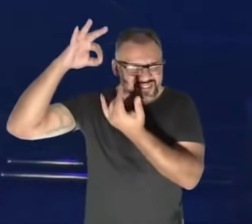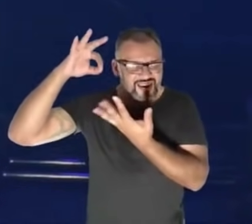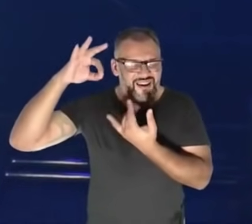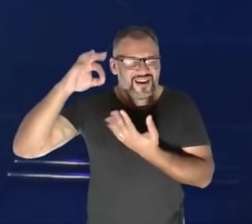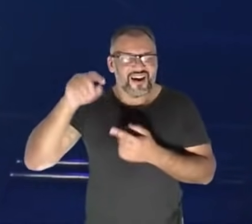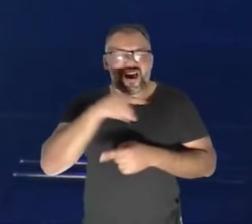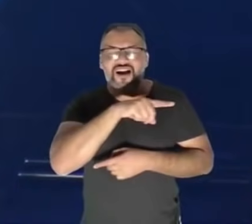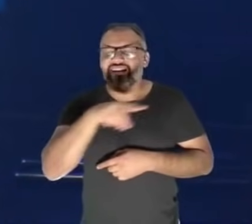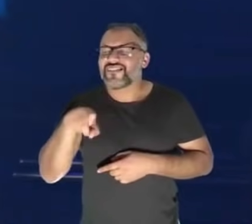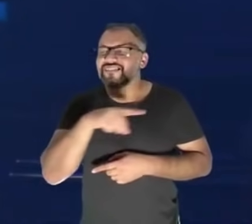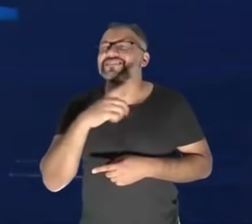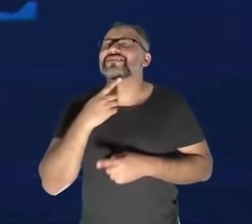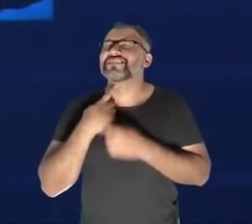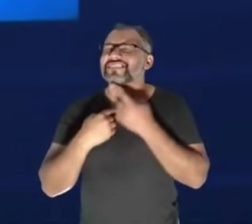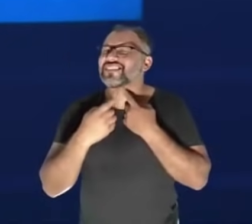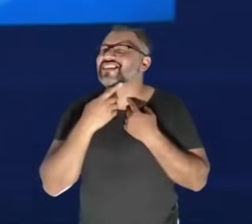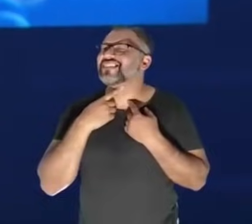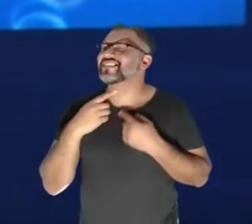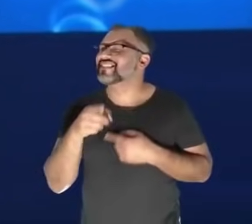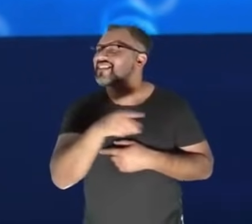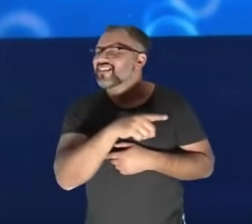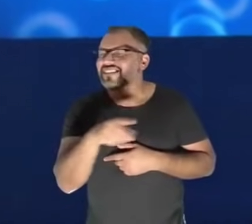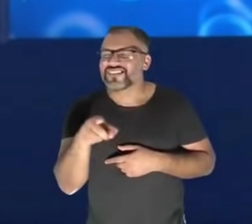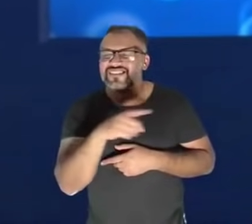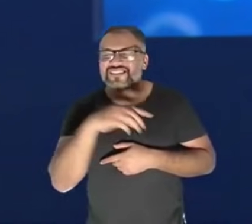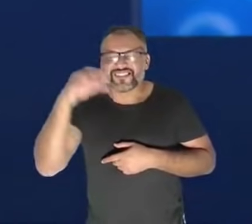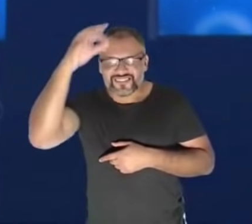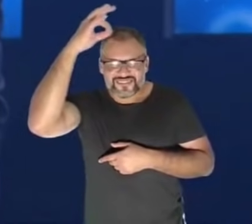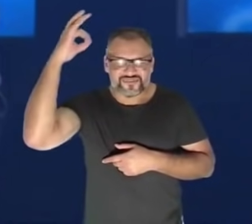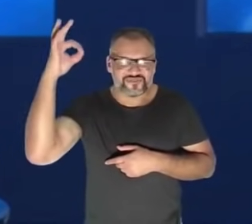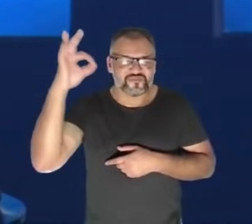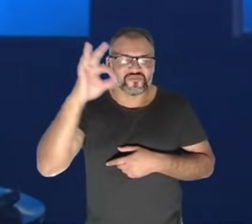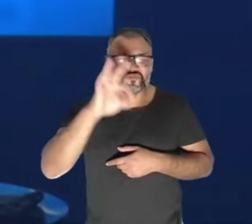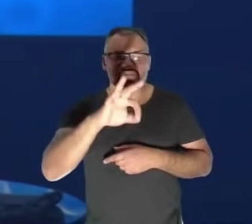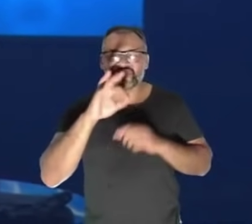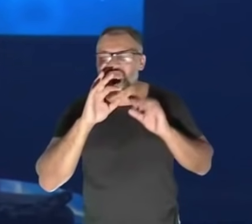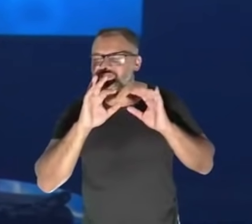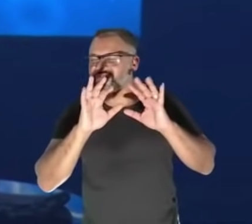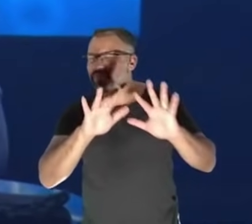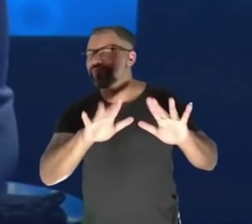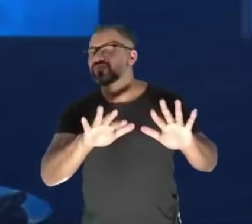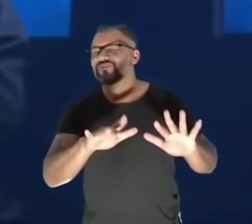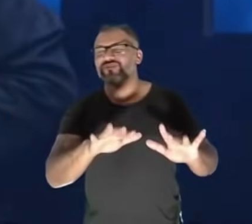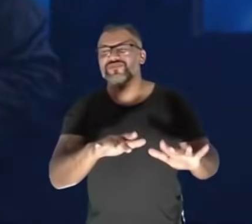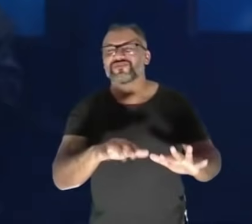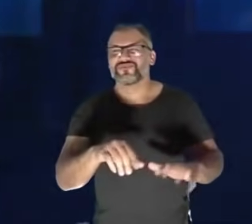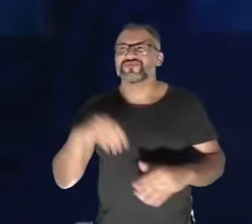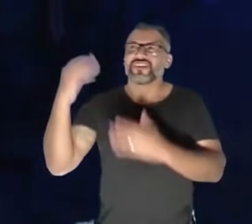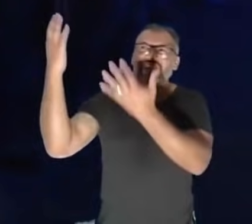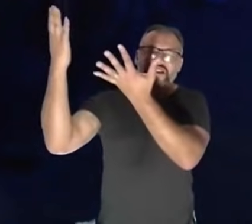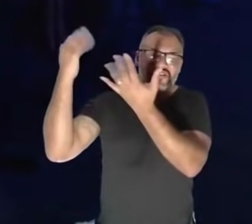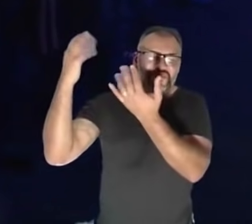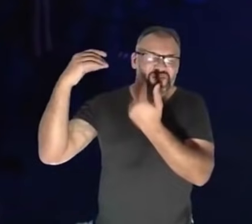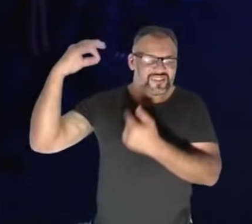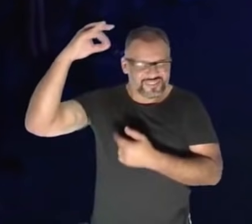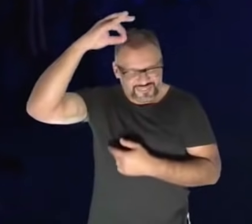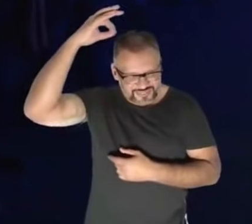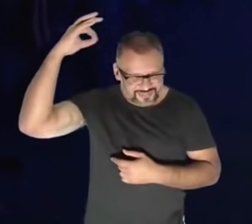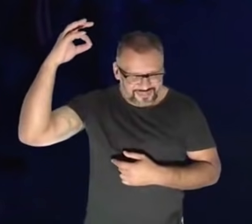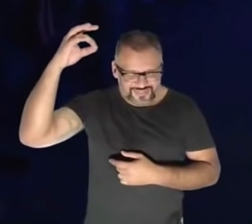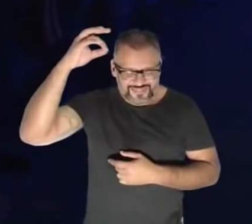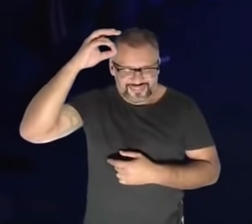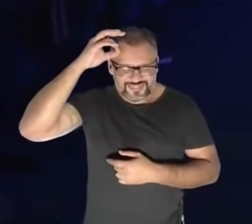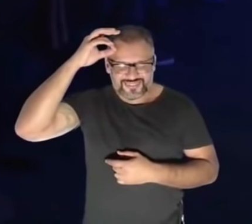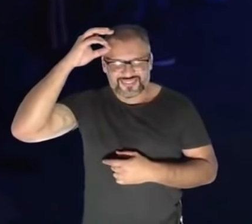novo divergentes bem Espírito Santo se o seu produto que deseja vem Espírito Santo vem sobre nós e agora que ele levanta